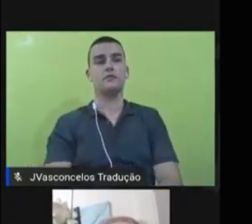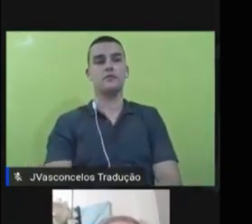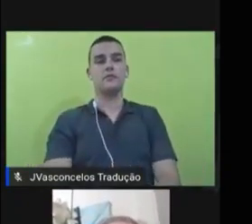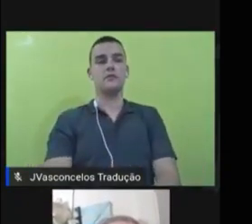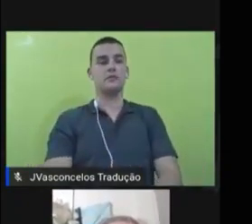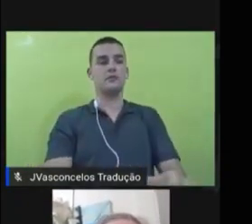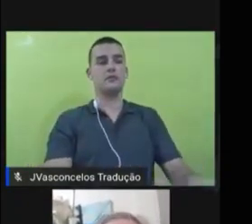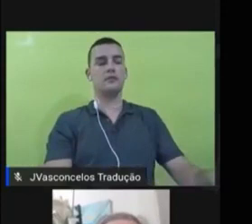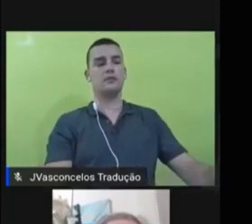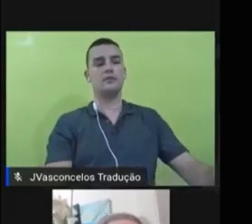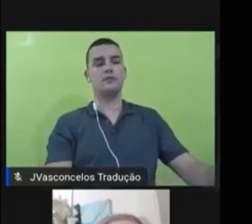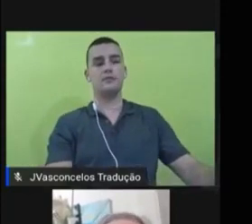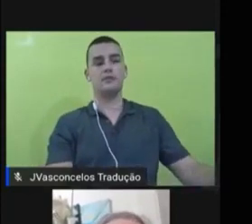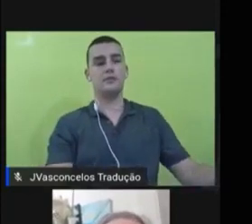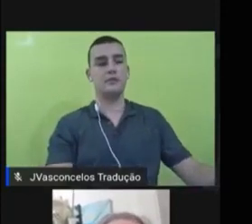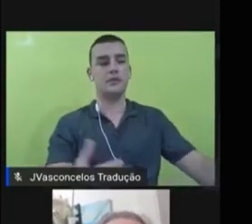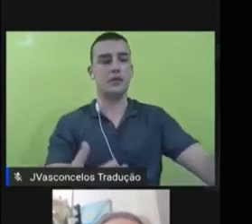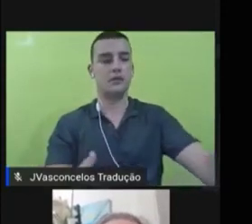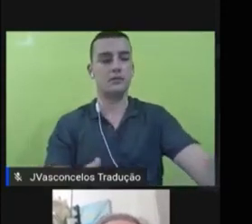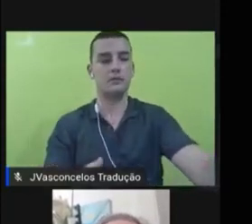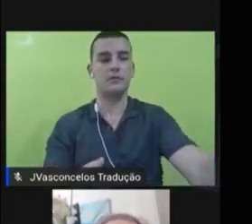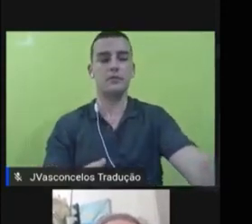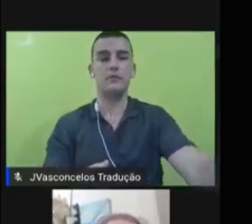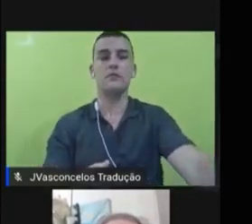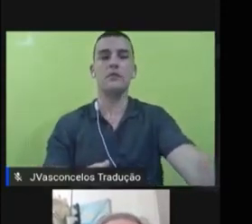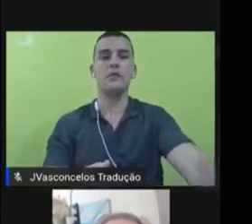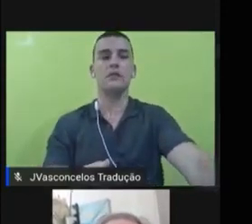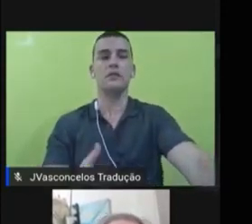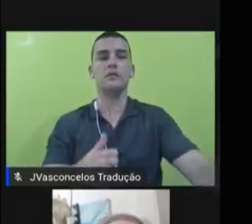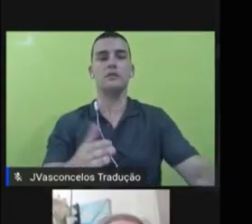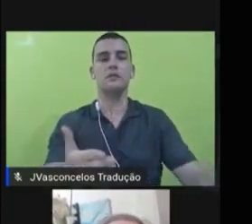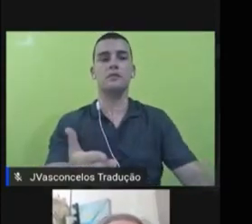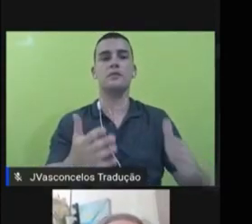Bom, os nossos alunos públicos, né,